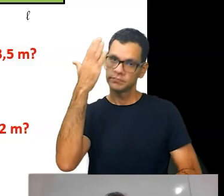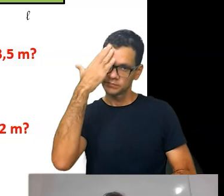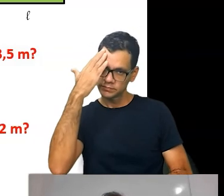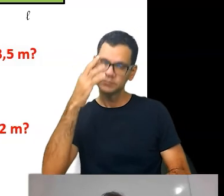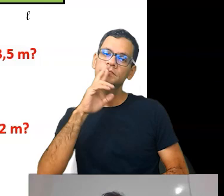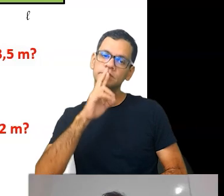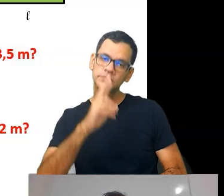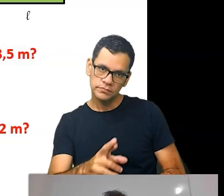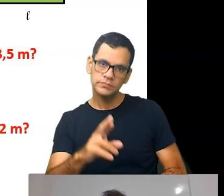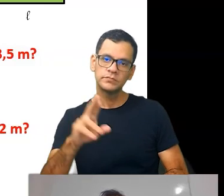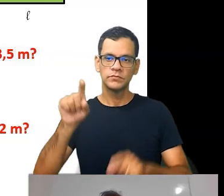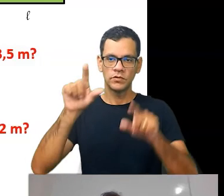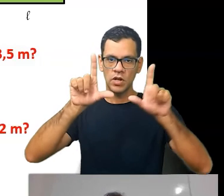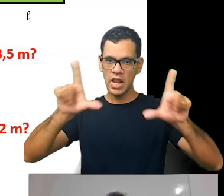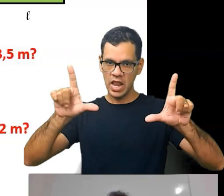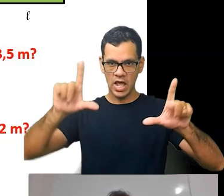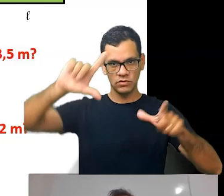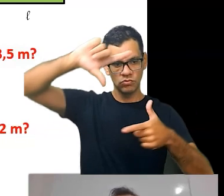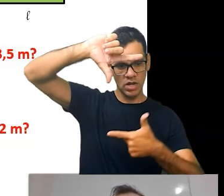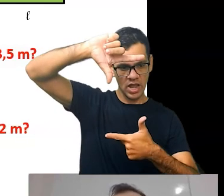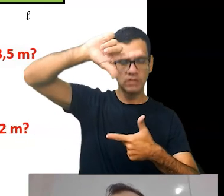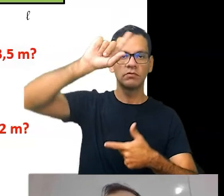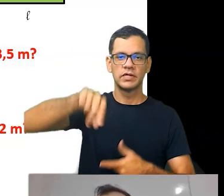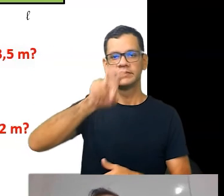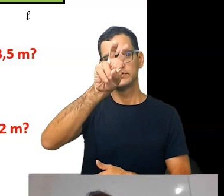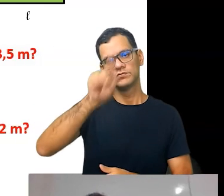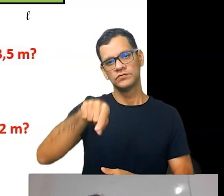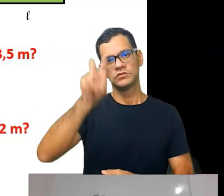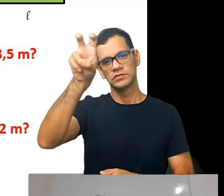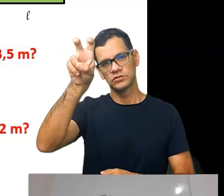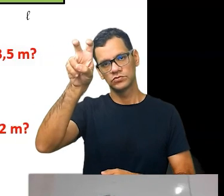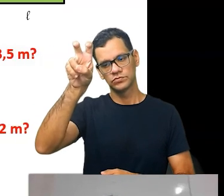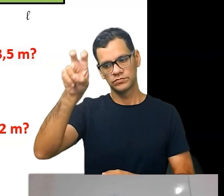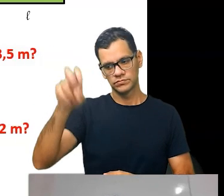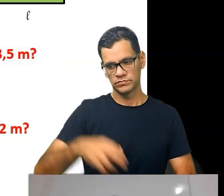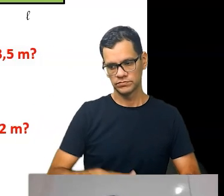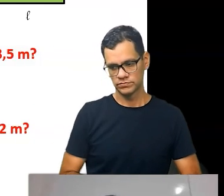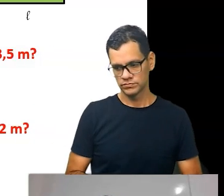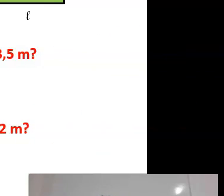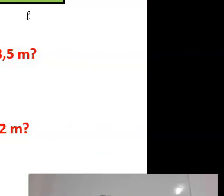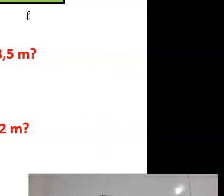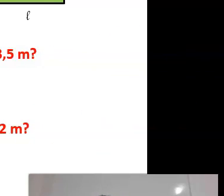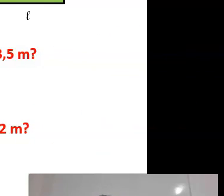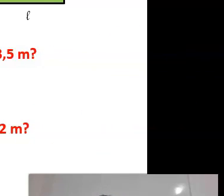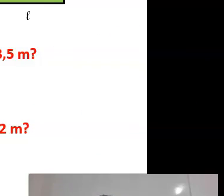dividido por 4, 5,5. Então, logo, a medida do lado é 5,5 metros.